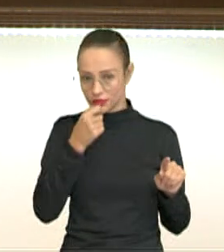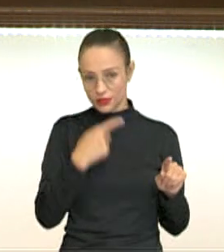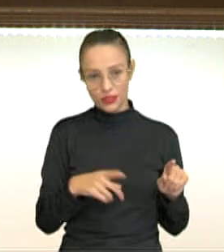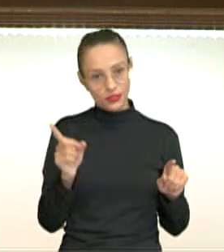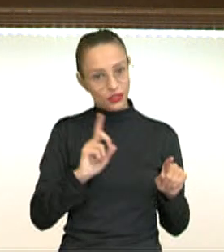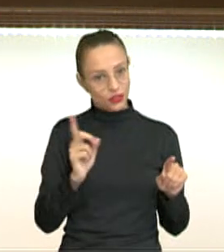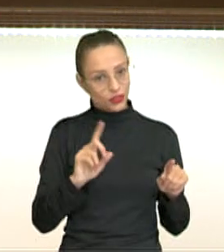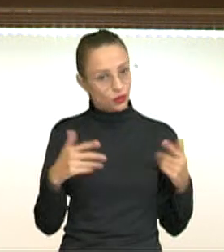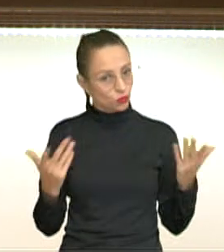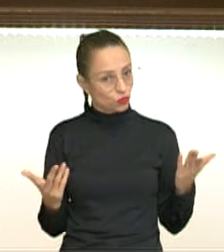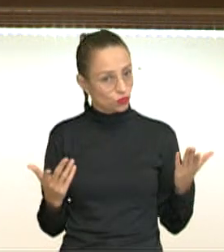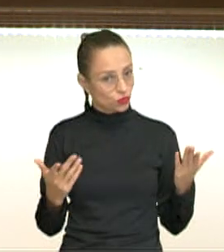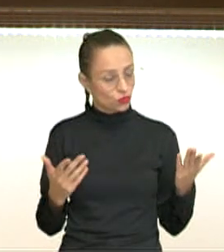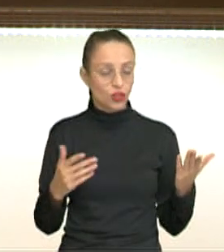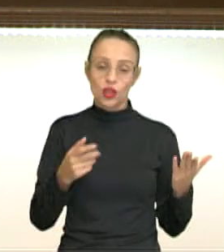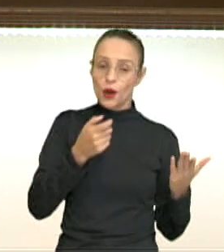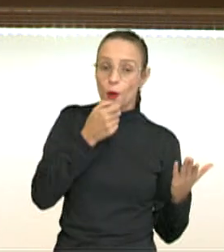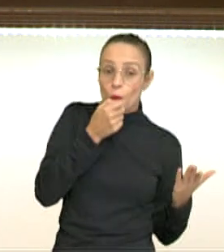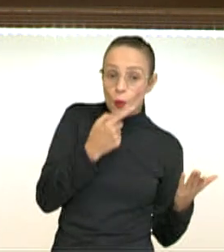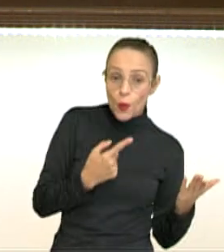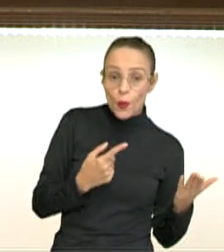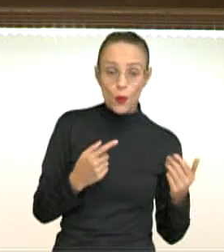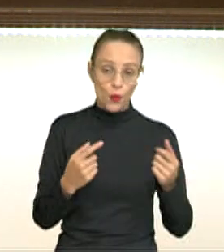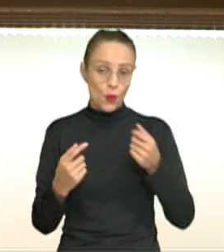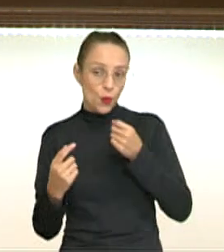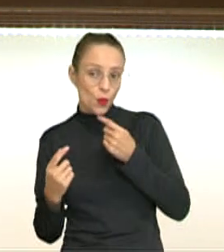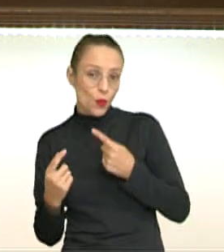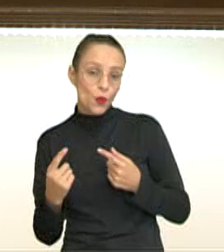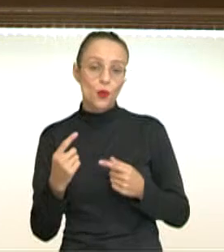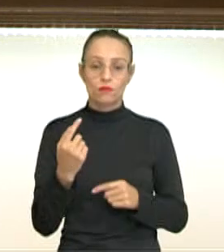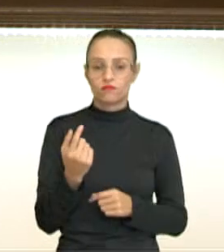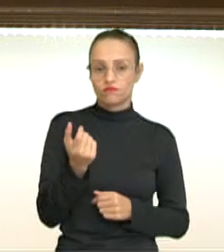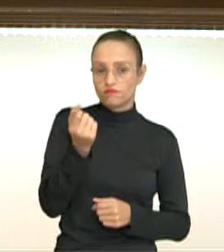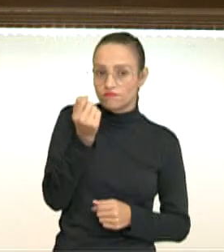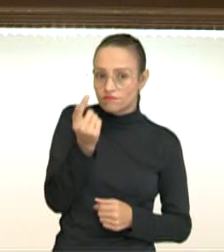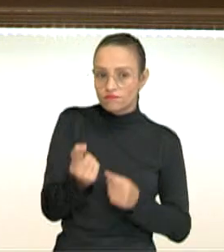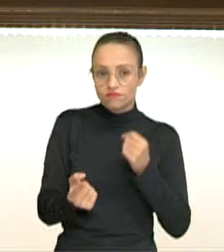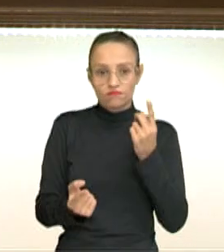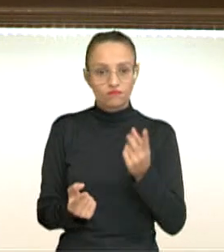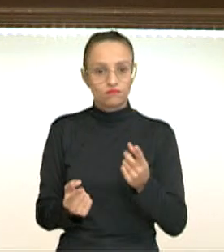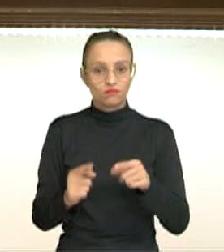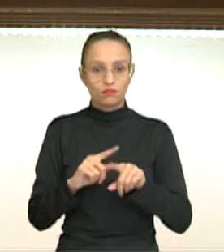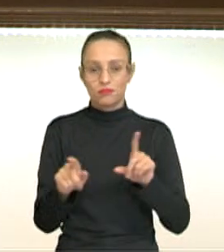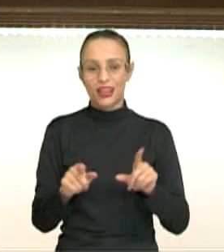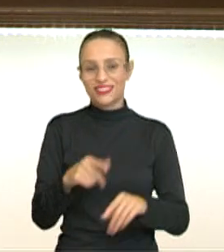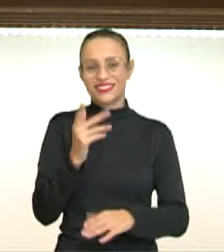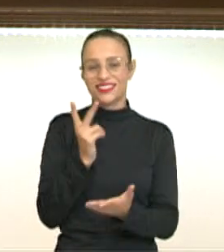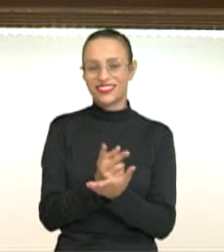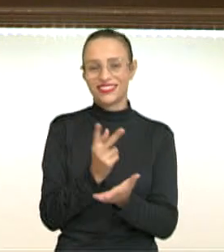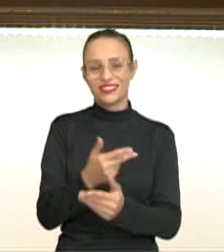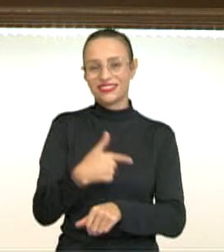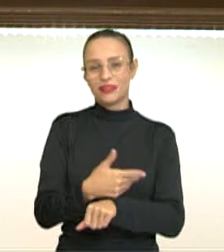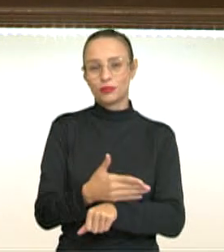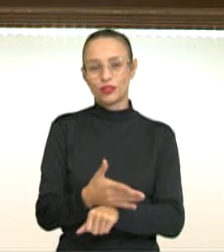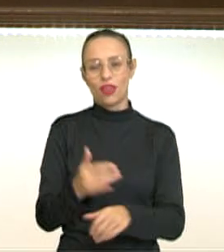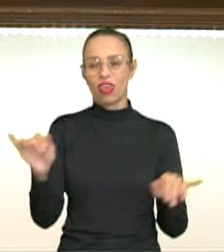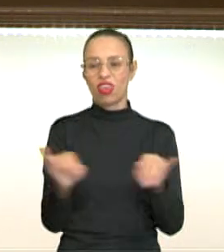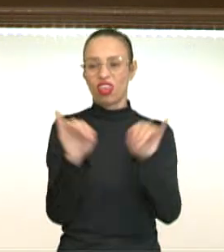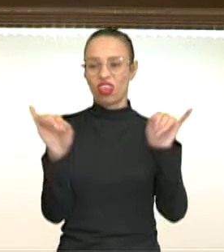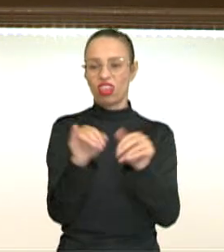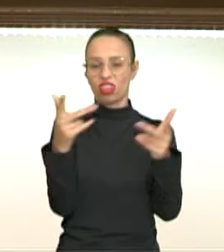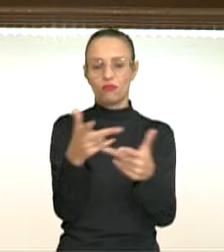engraçado. De repente, uma piadinha ou alguma coisa para introduzir, mas não é engraçado você ir lá só ficar falando